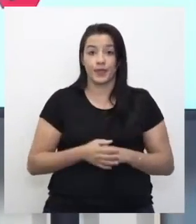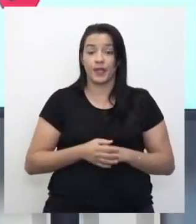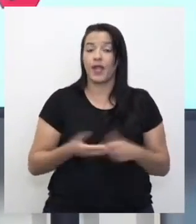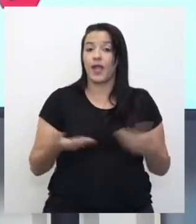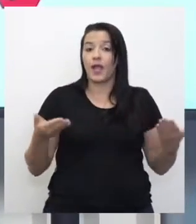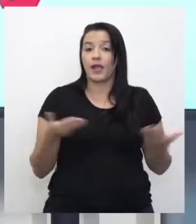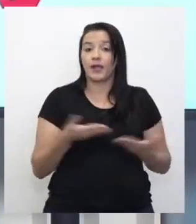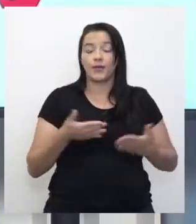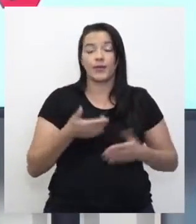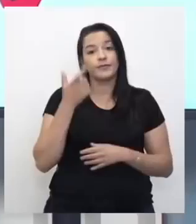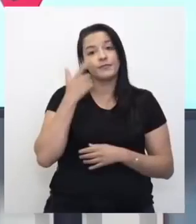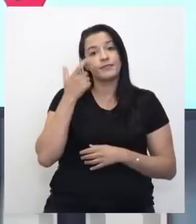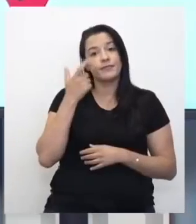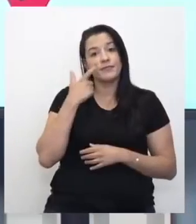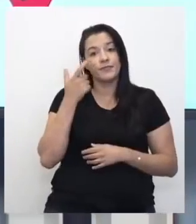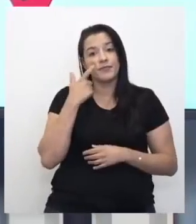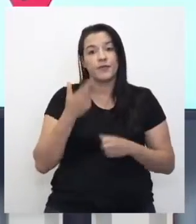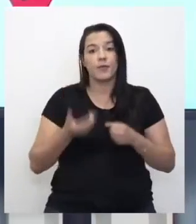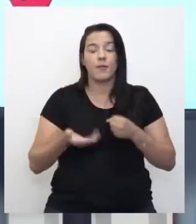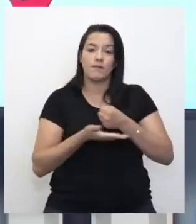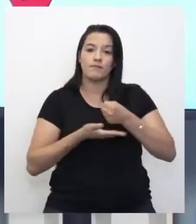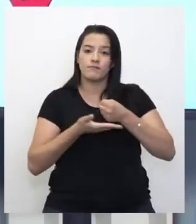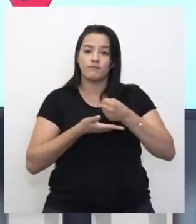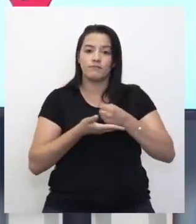vamos agora ver uma planificação.